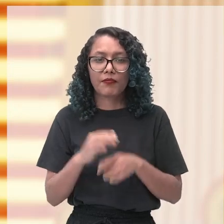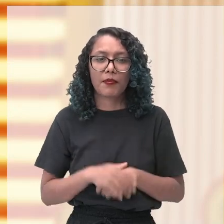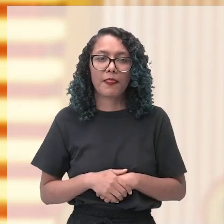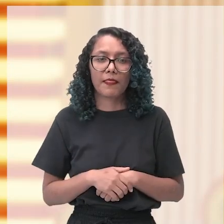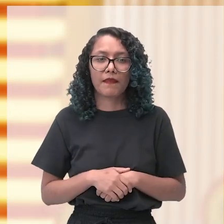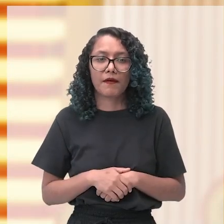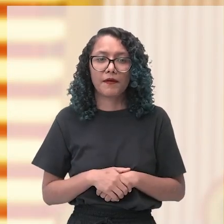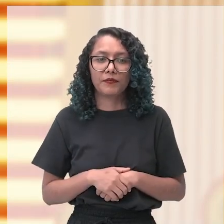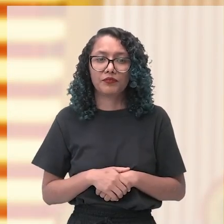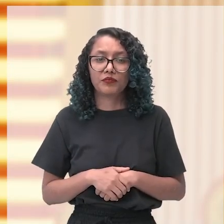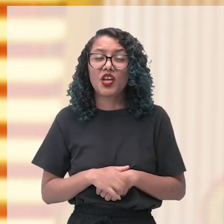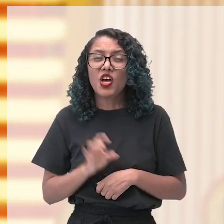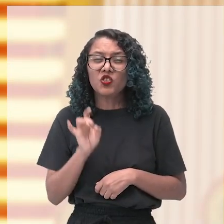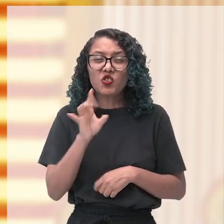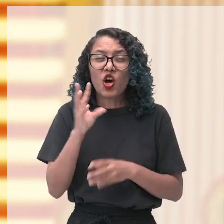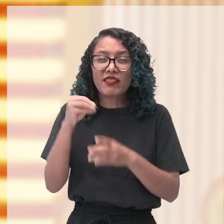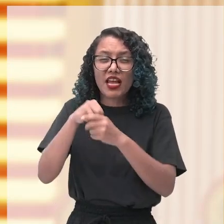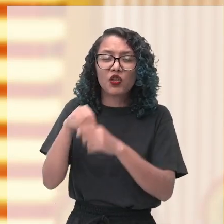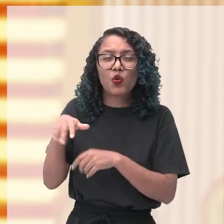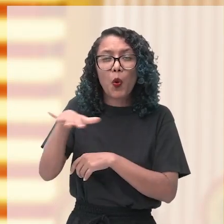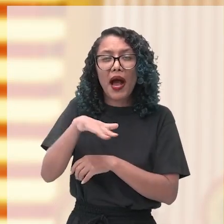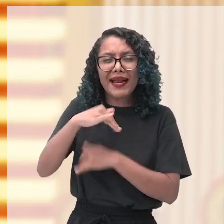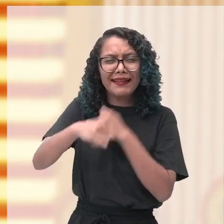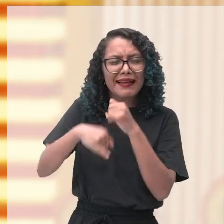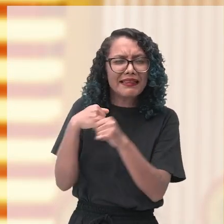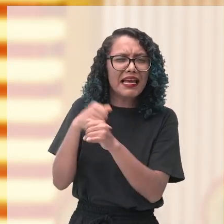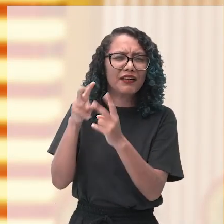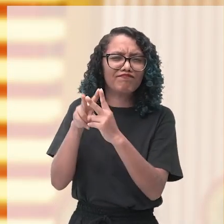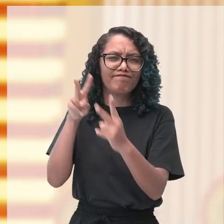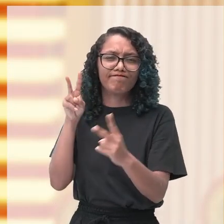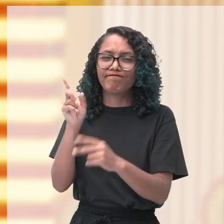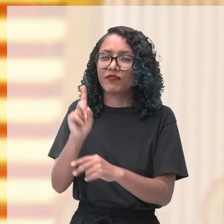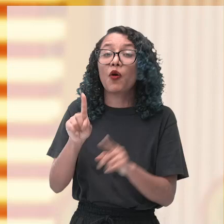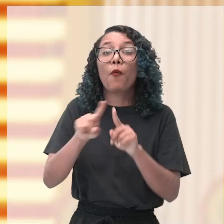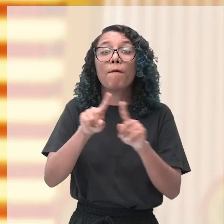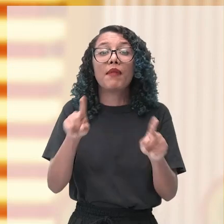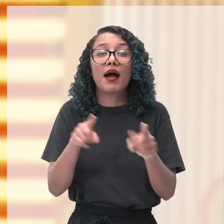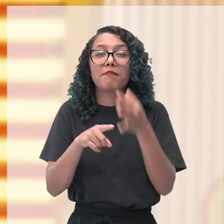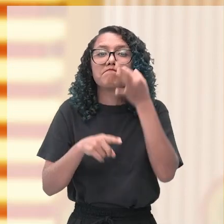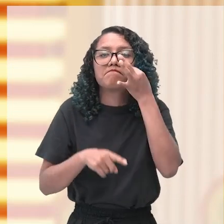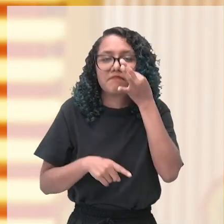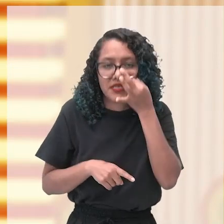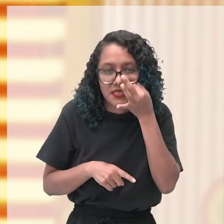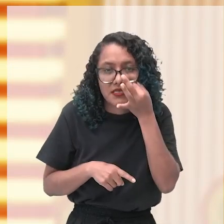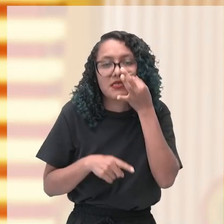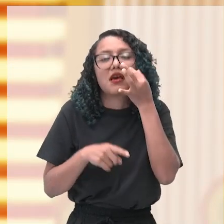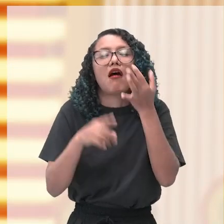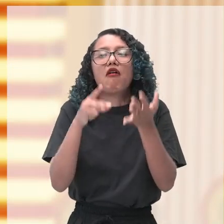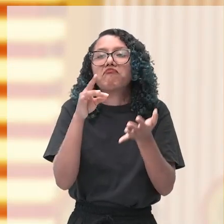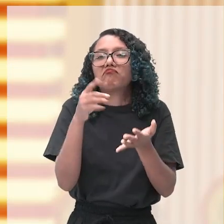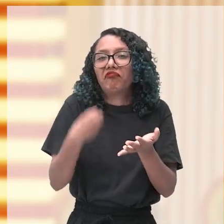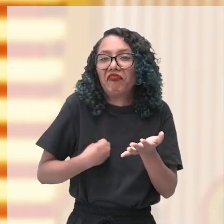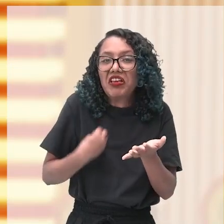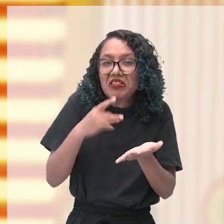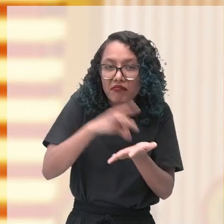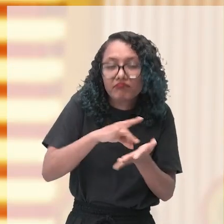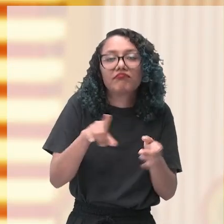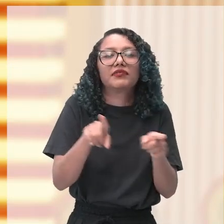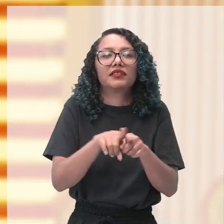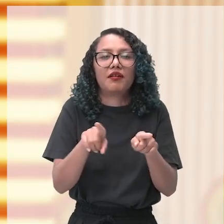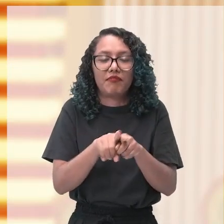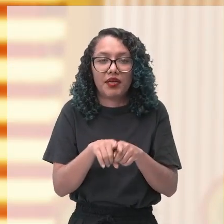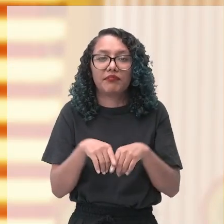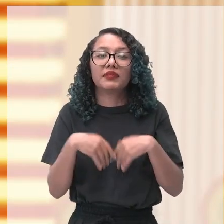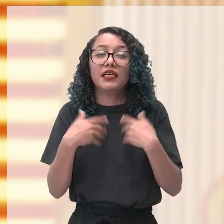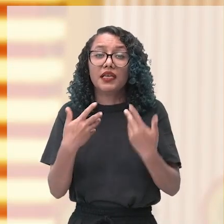somente no mundo digital, mas também, né, no nosso mundo real. E lidar com os